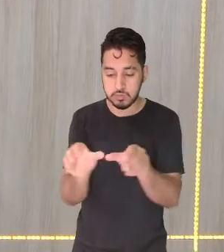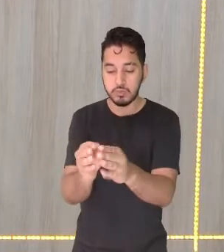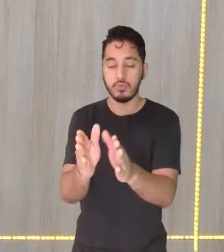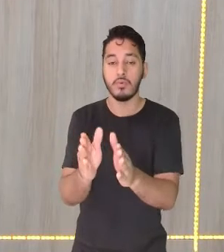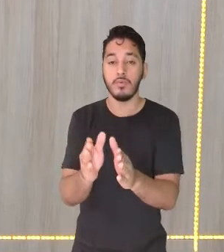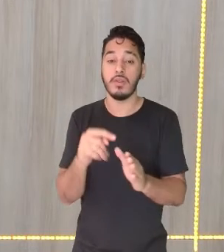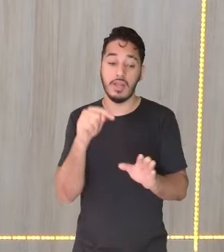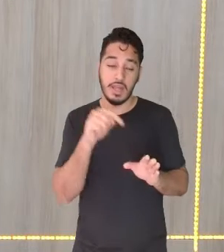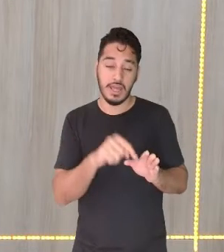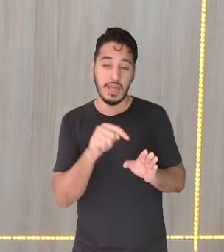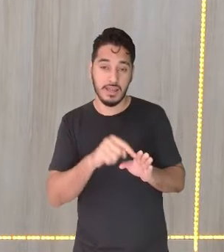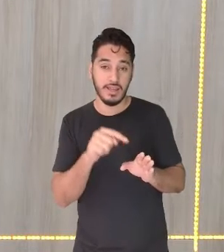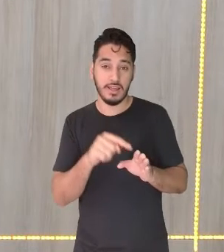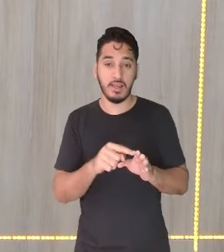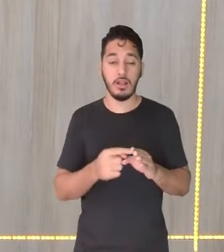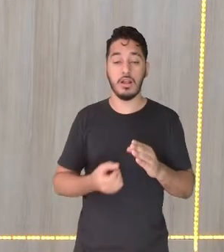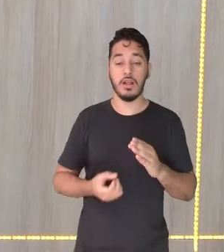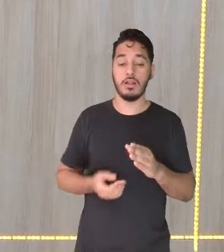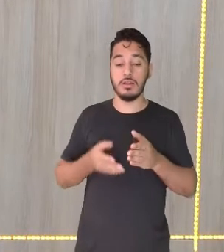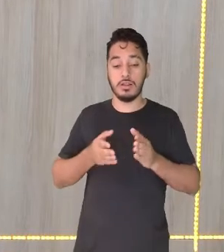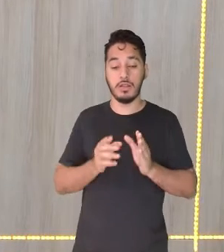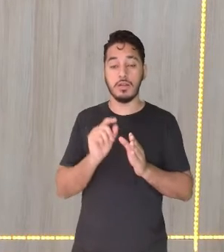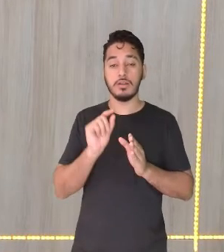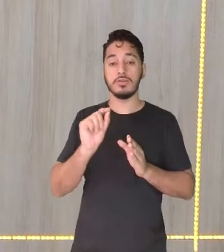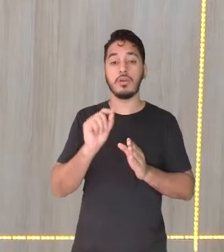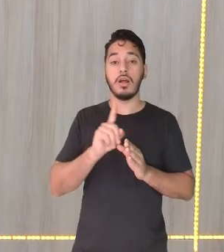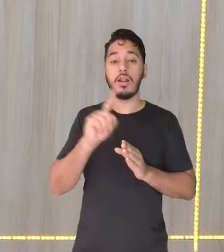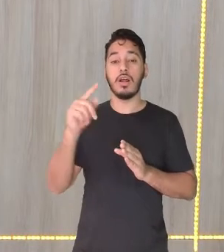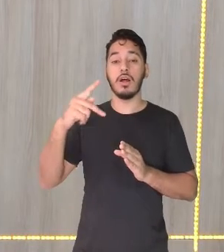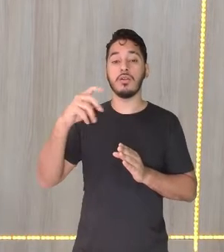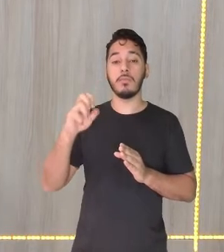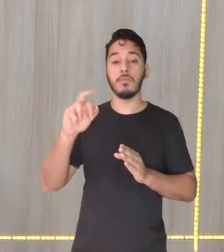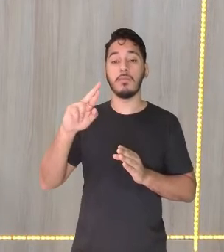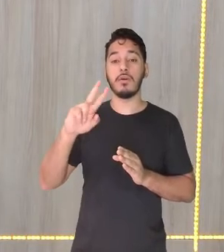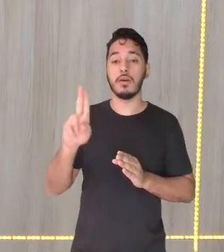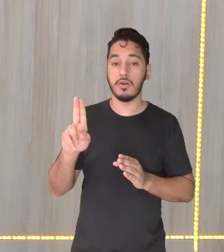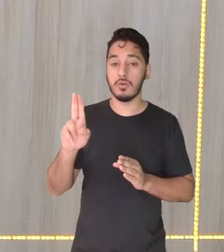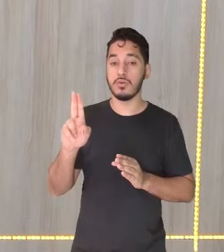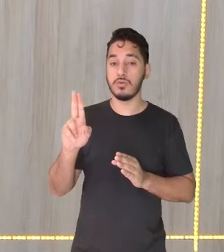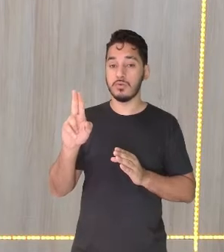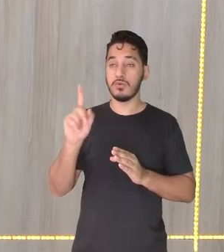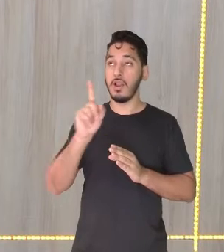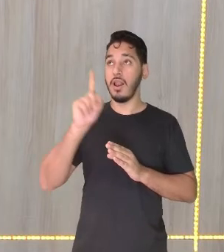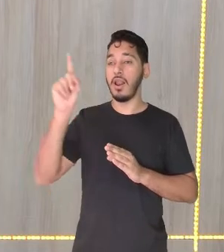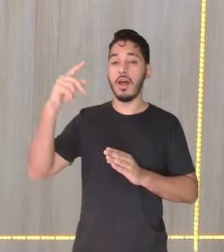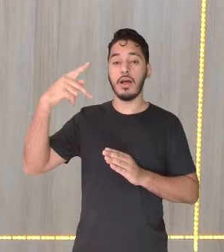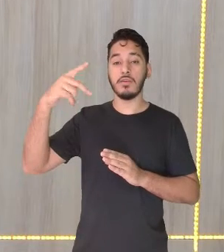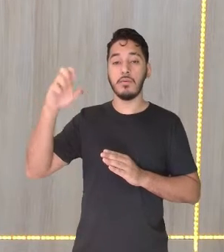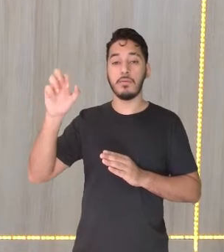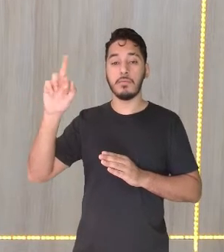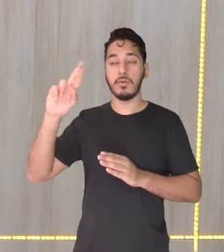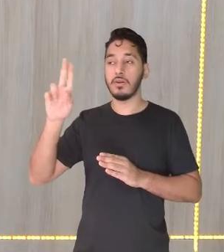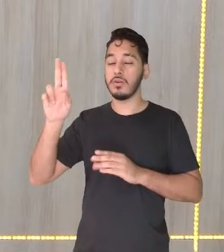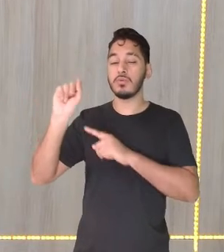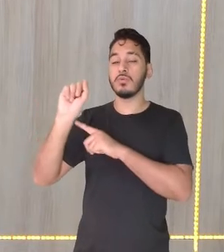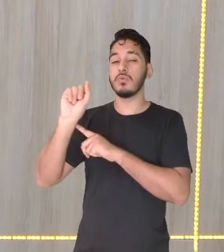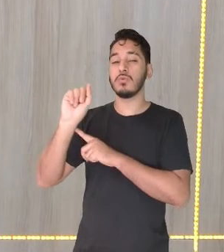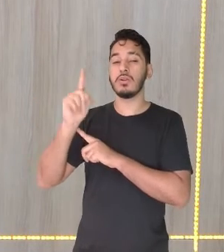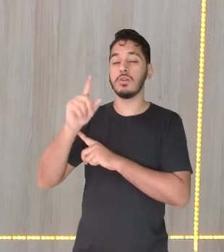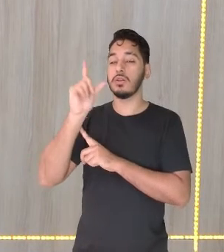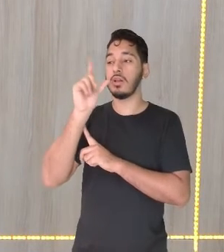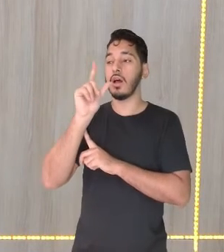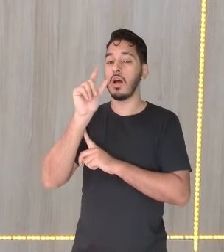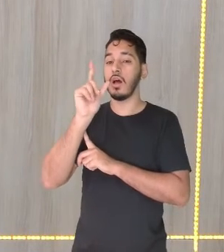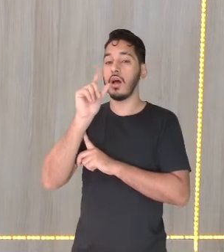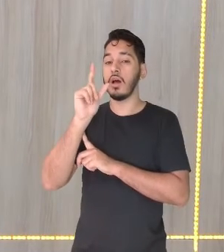Brasil. Ele vai nascer no Peru, né, na região da Cordilheira dos Andes, a partir, veja só, da